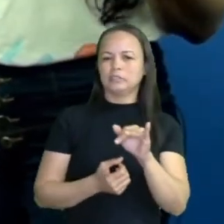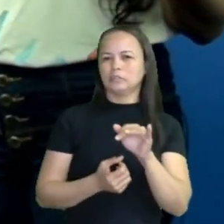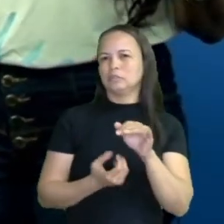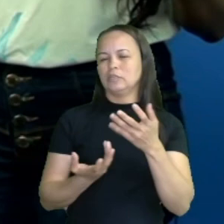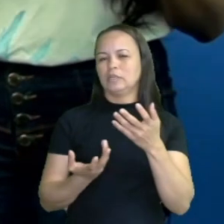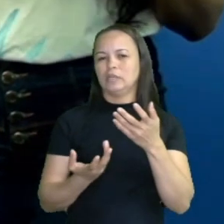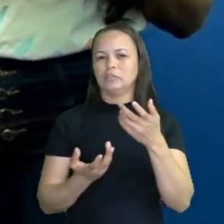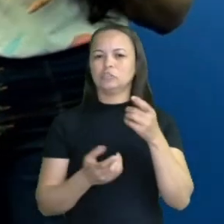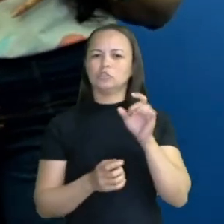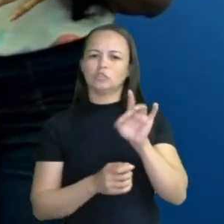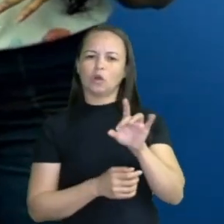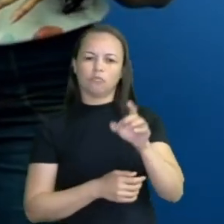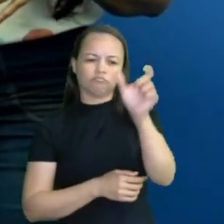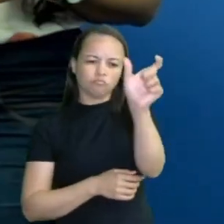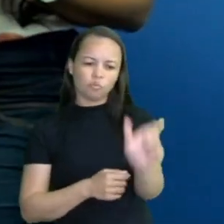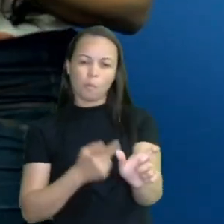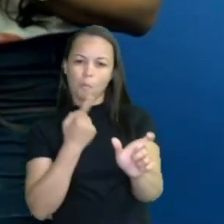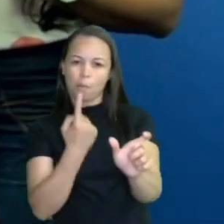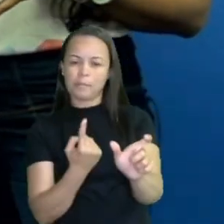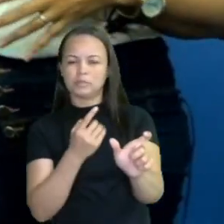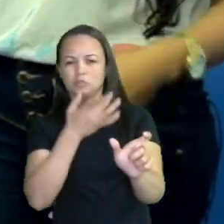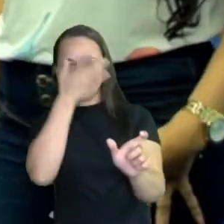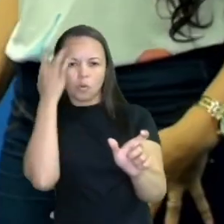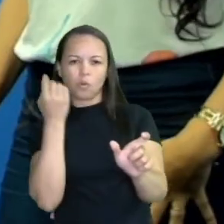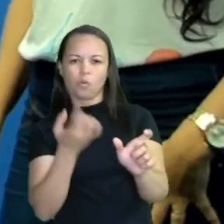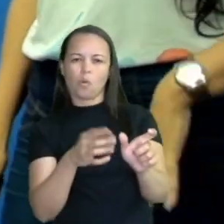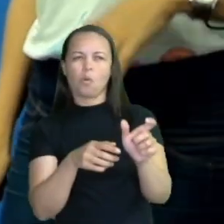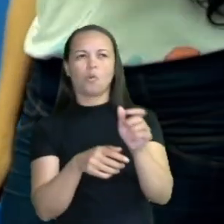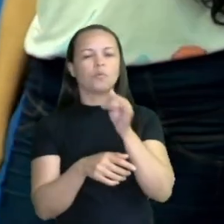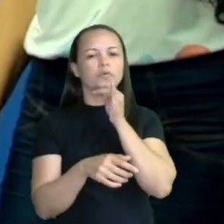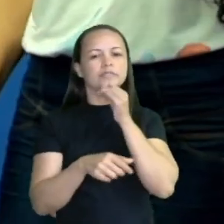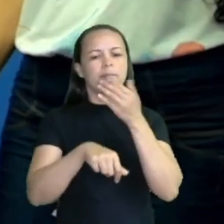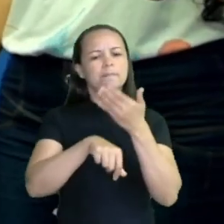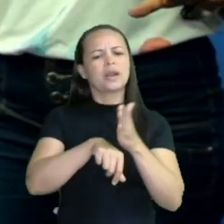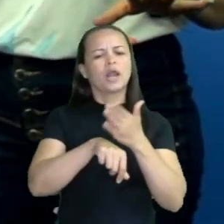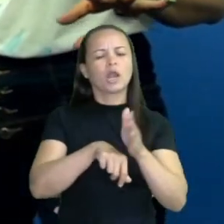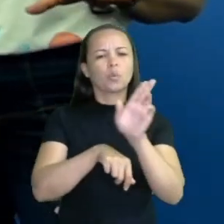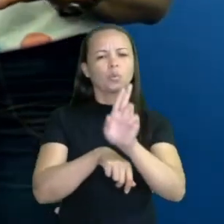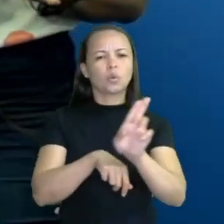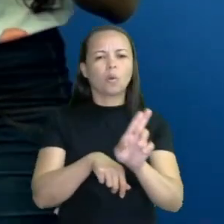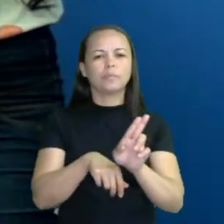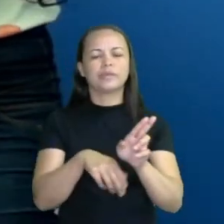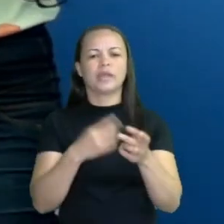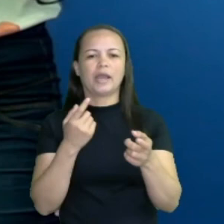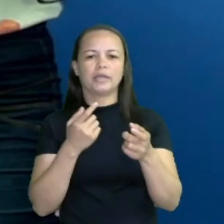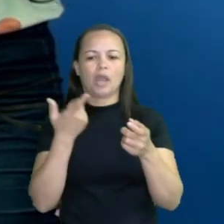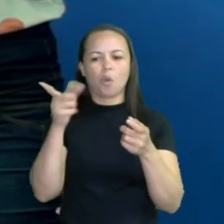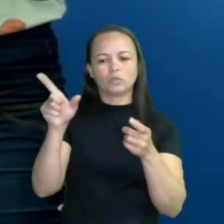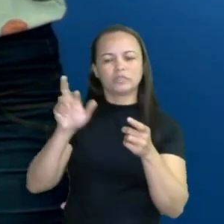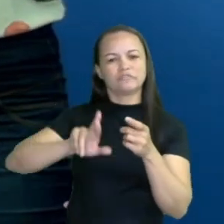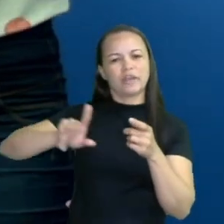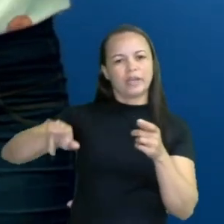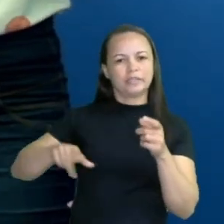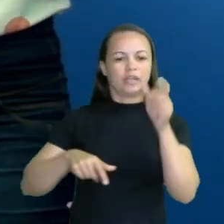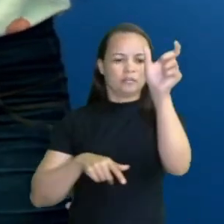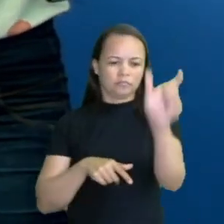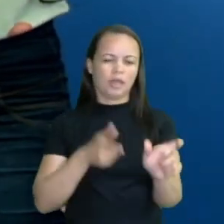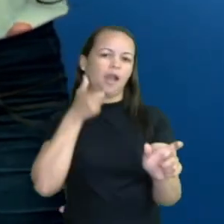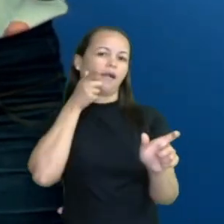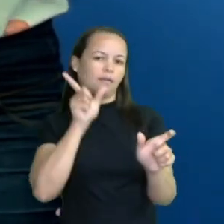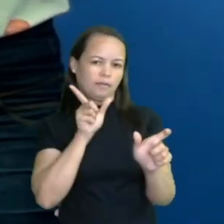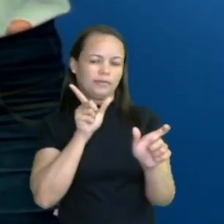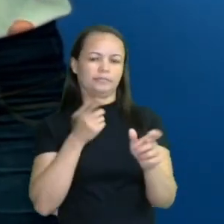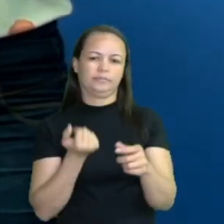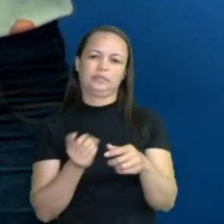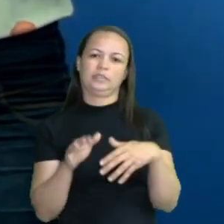os outros não colocaram, aí fica 10. Aí no final você pontua e vê aí quem ganhou. Um jogo bastante divertido para vocês. E além disso, vocês vão estar